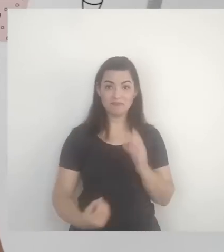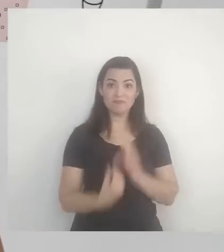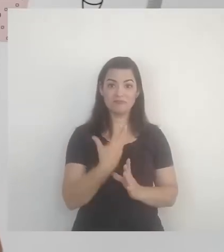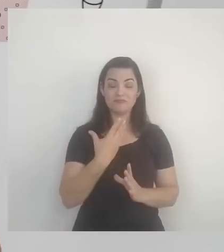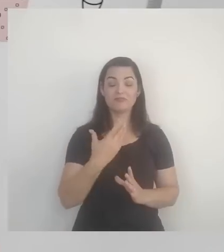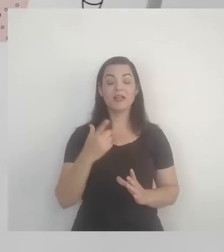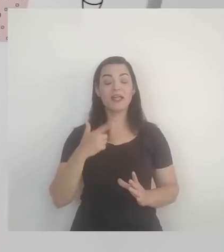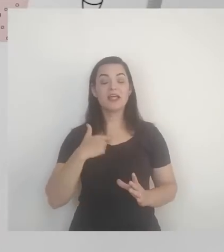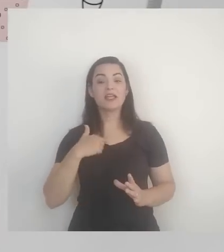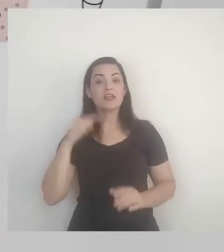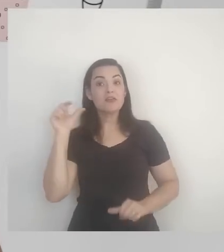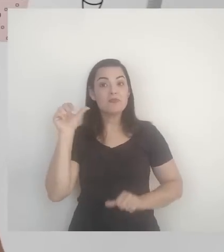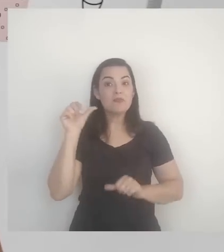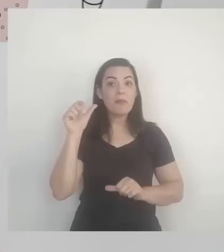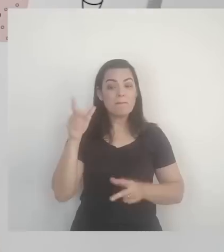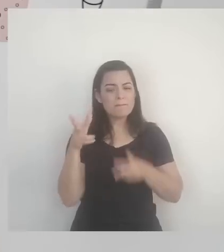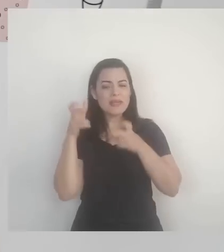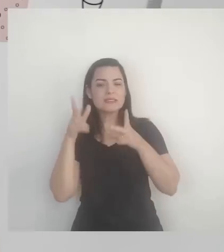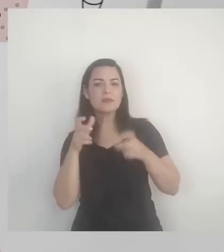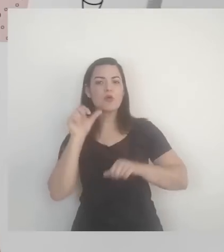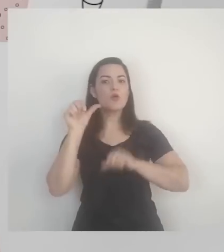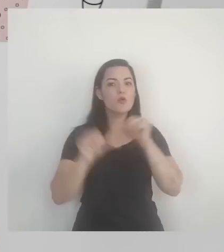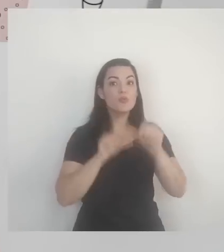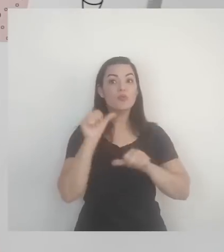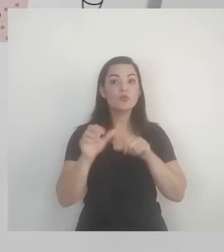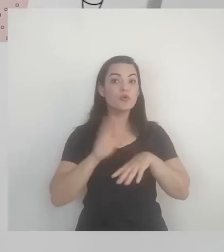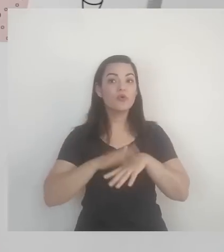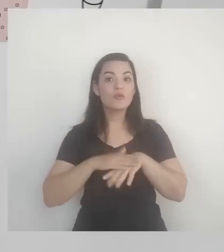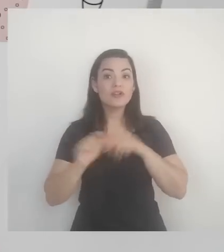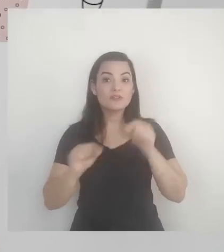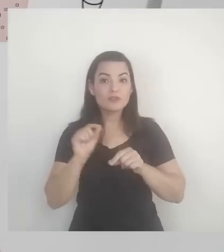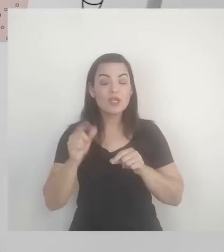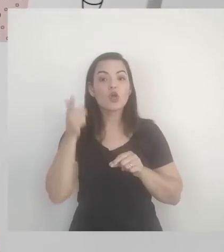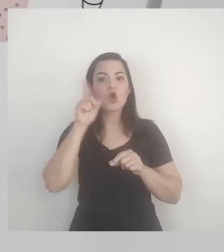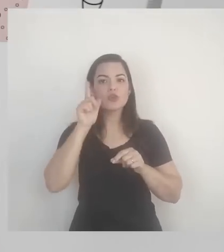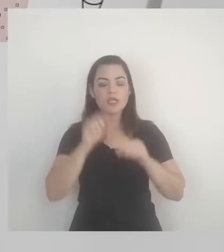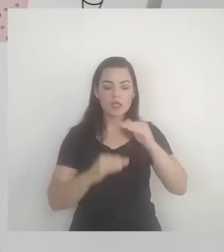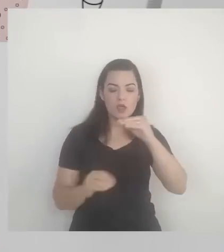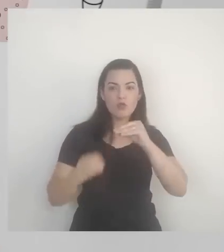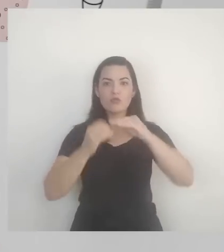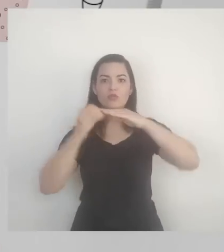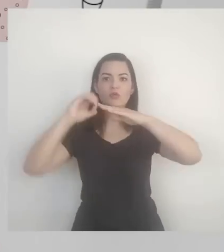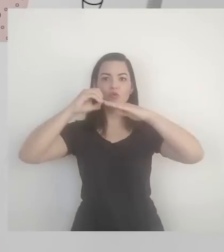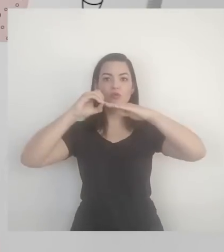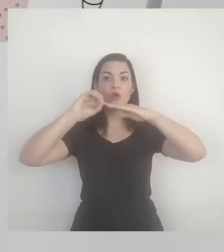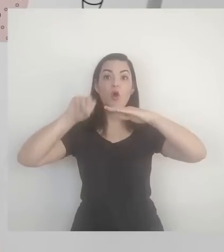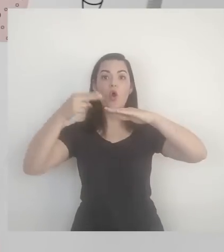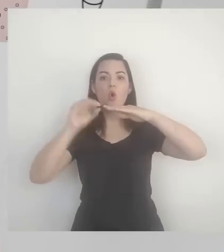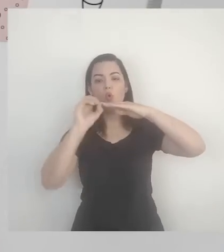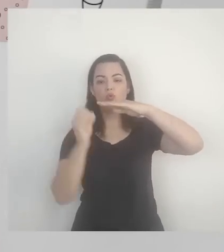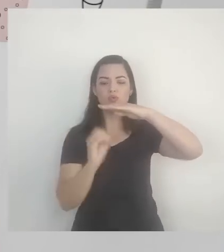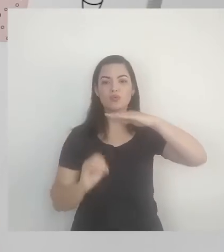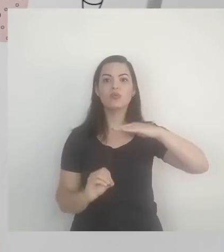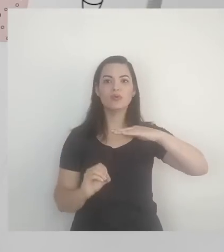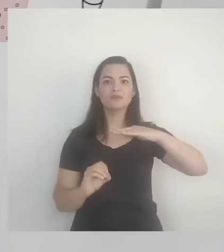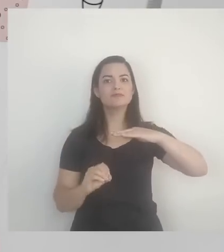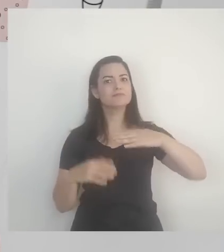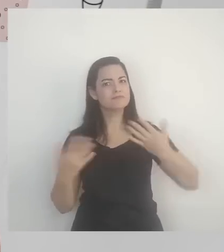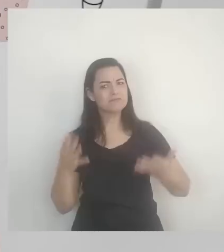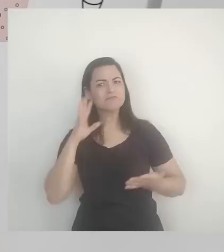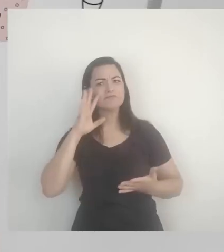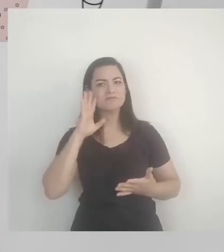fluido, variando a sua densidade, fazendo com que ele possa flutuar ou afundar. Muito legal,